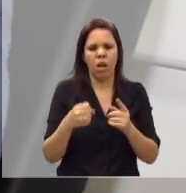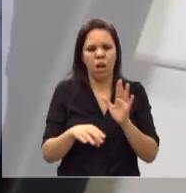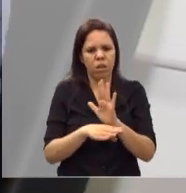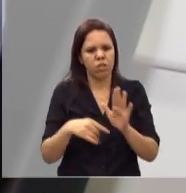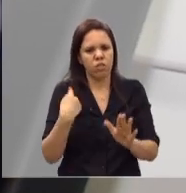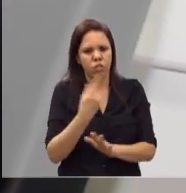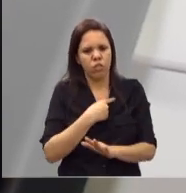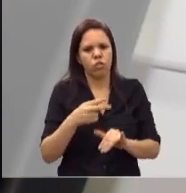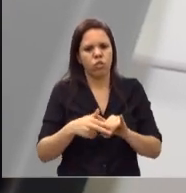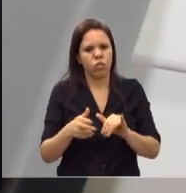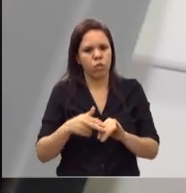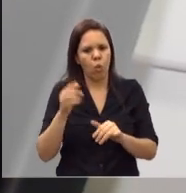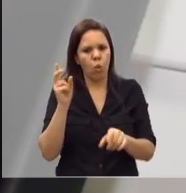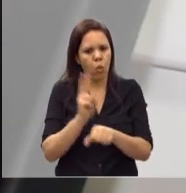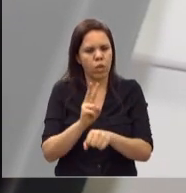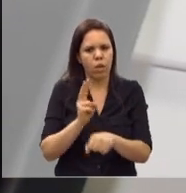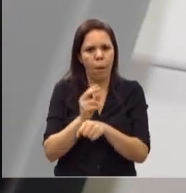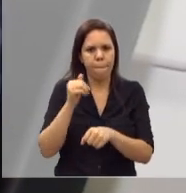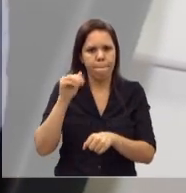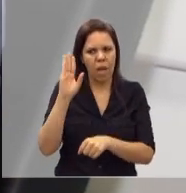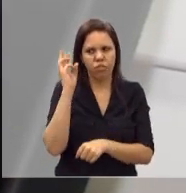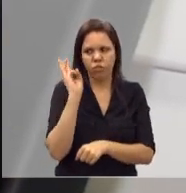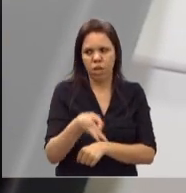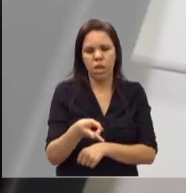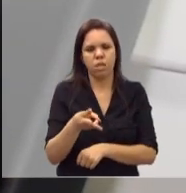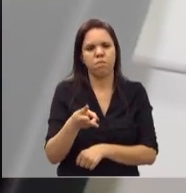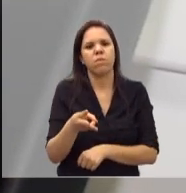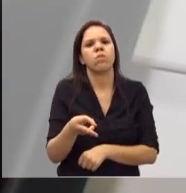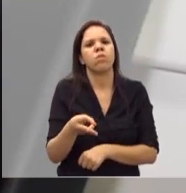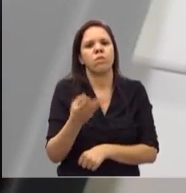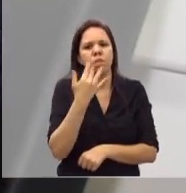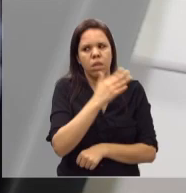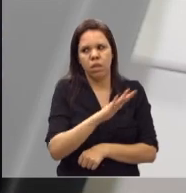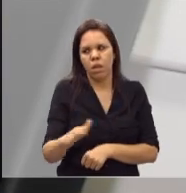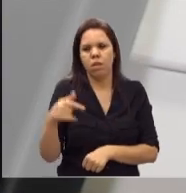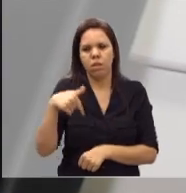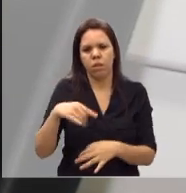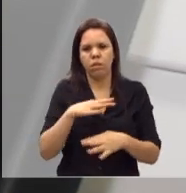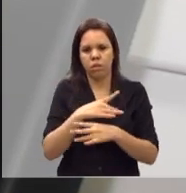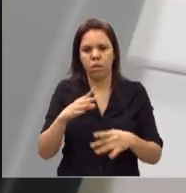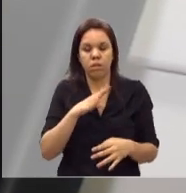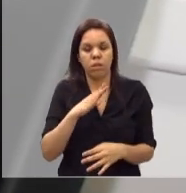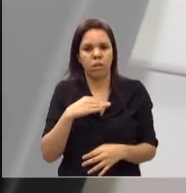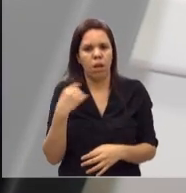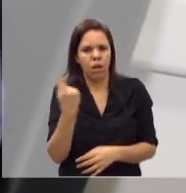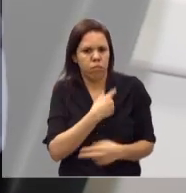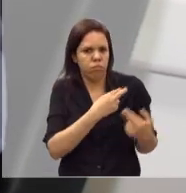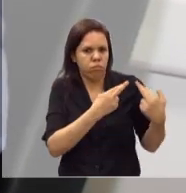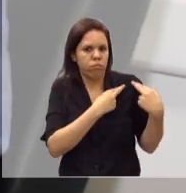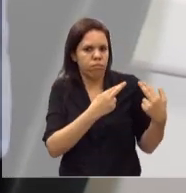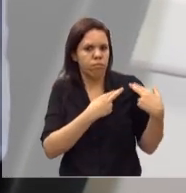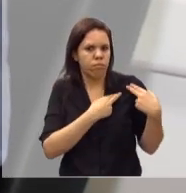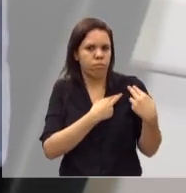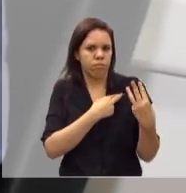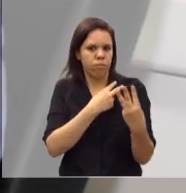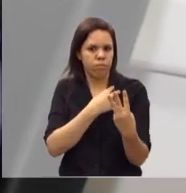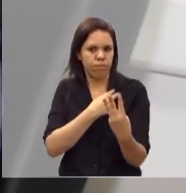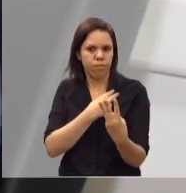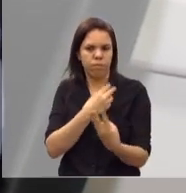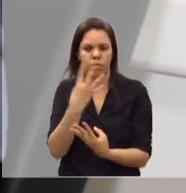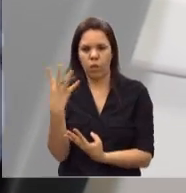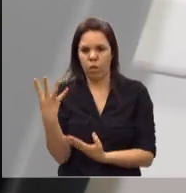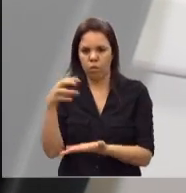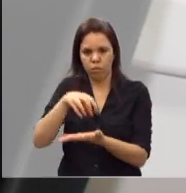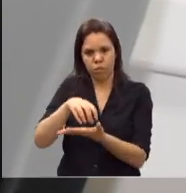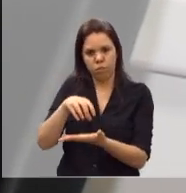cuidamos de mais de 3.000 crianças na cidade por nossa conta, né? São 3 ou 4 ANAs, né? Associações